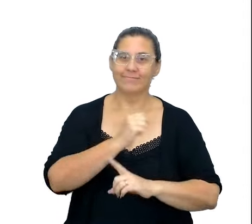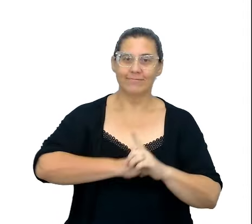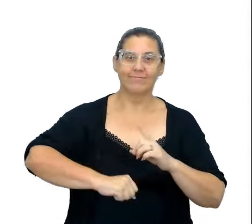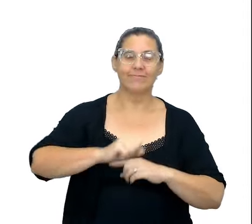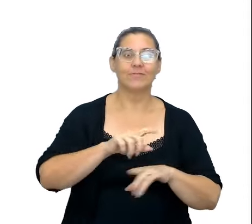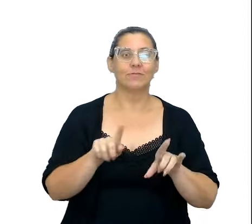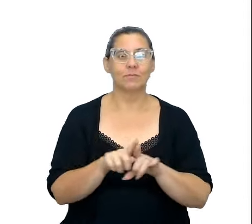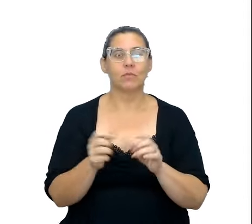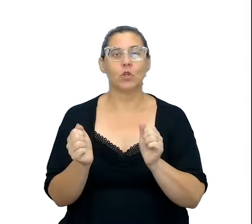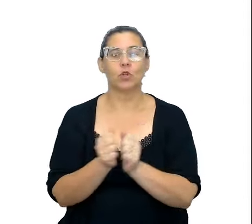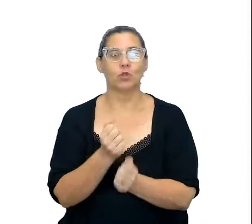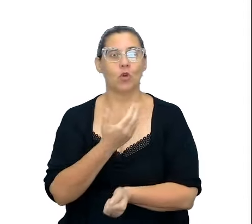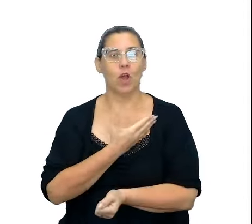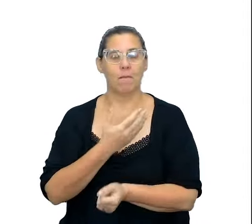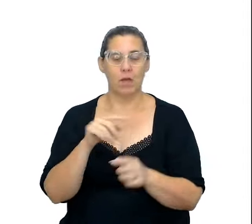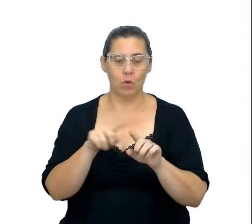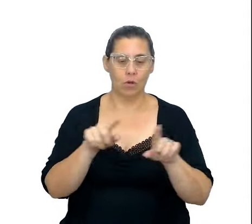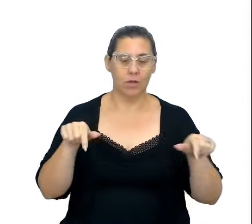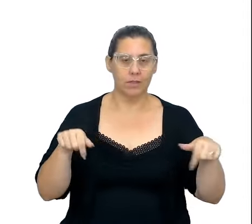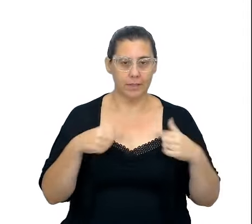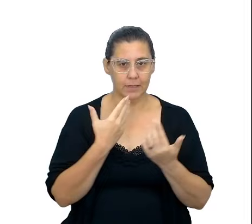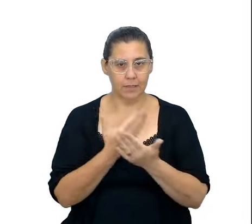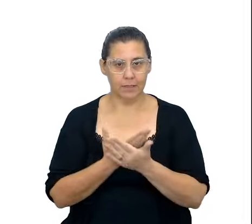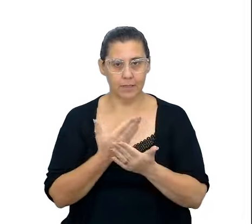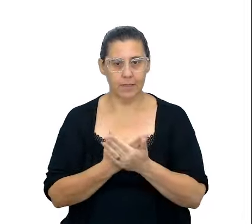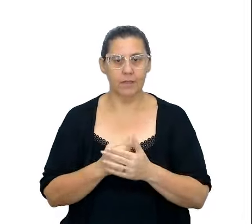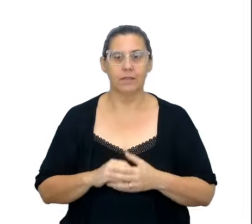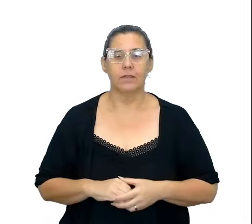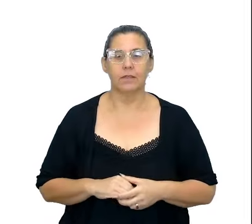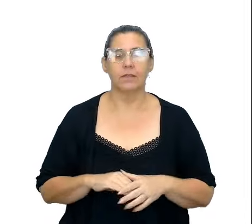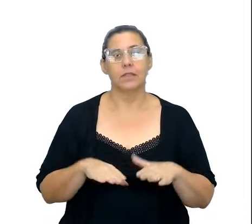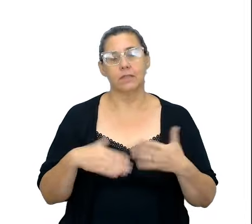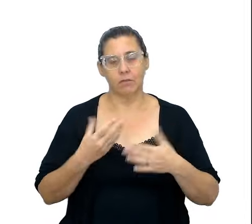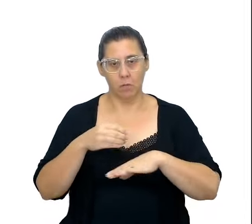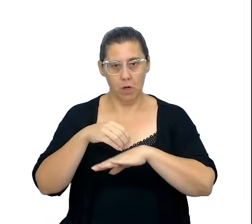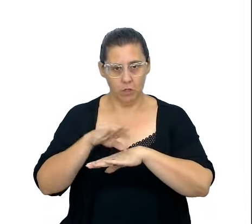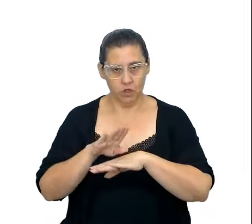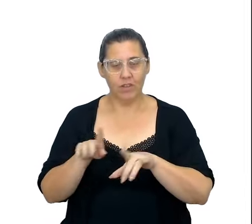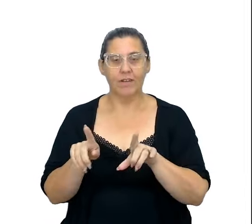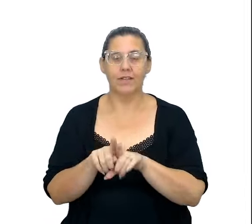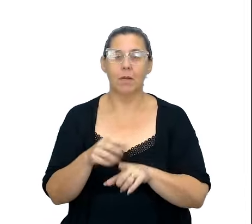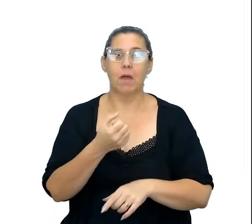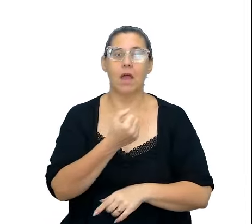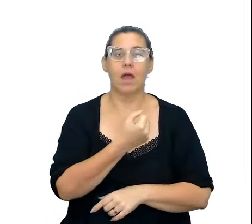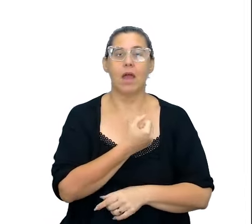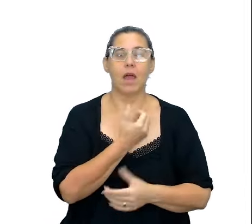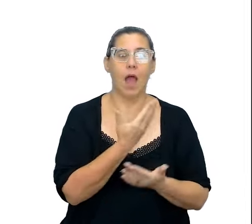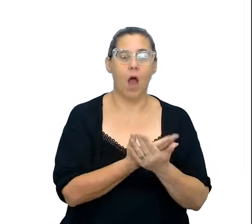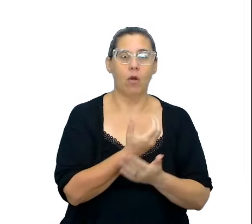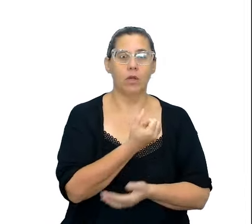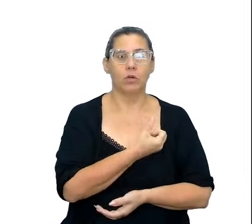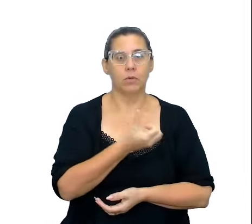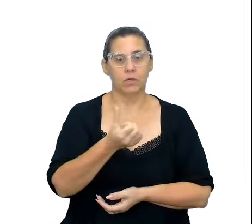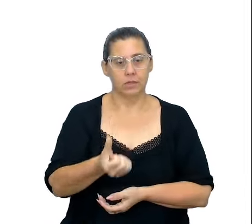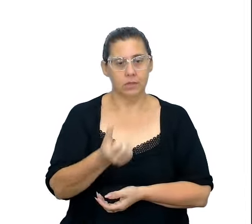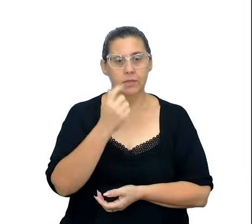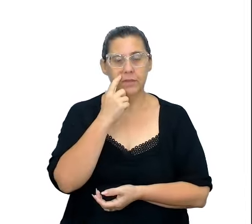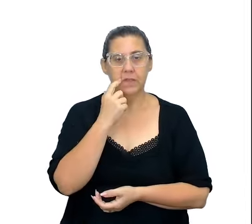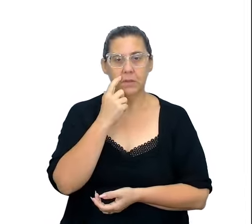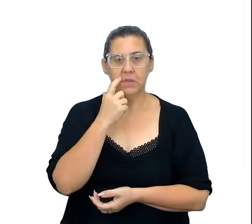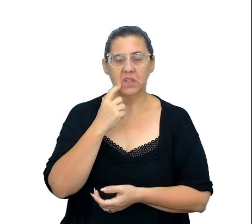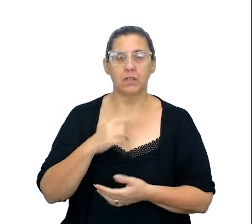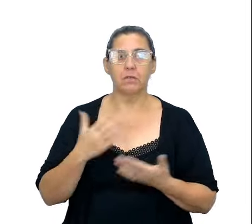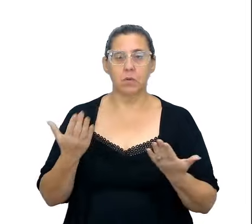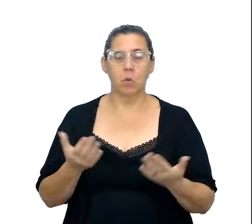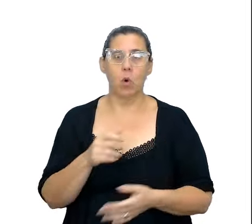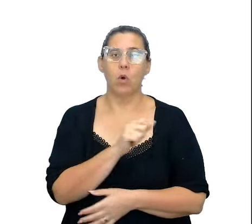também junto com os amigos na sala de aula, tá? Então, fica como dica também aí essa aula 6, lembrando que para o estudante chegar aqui nesse